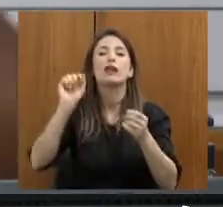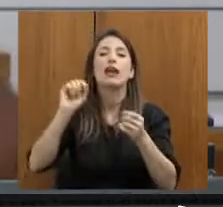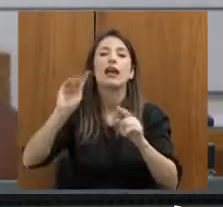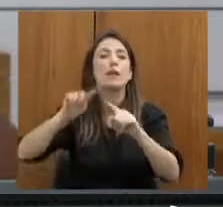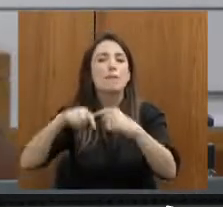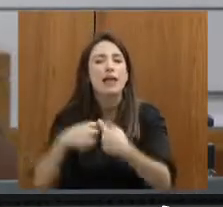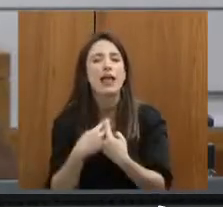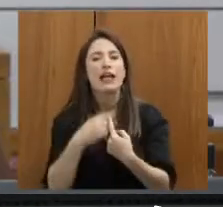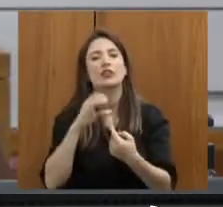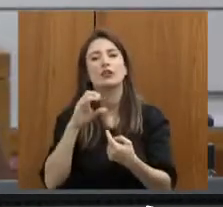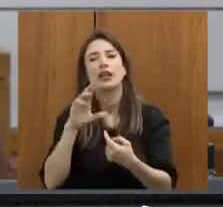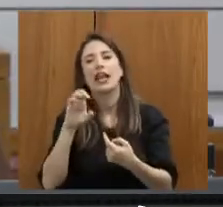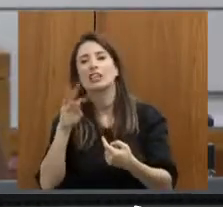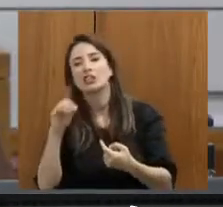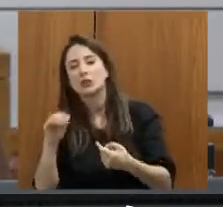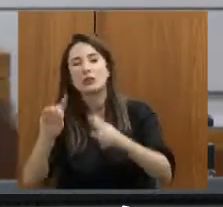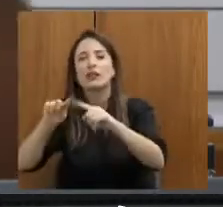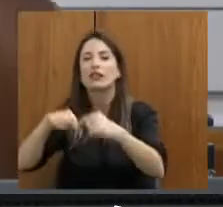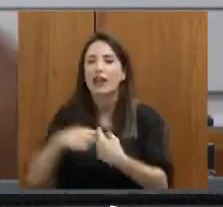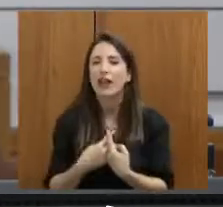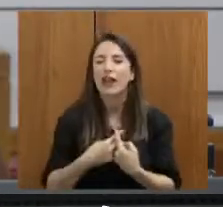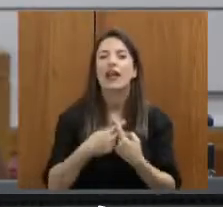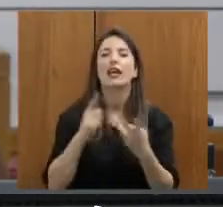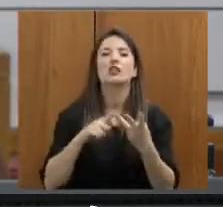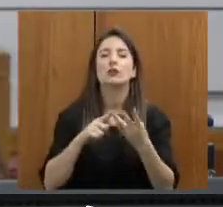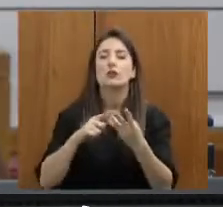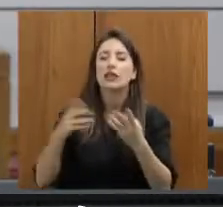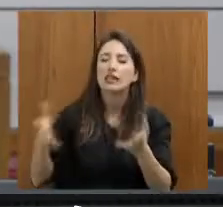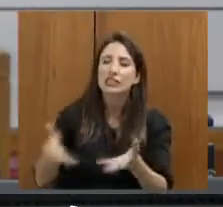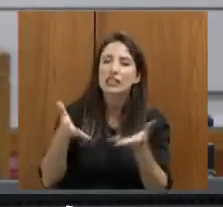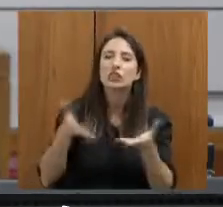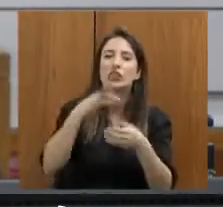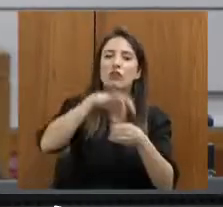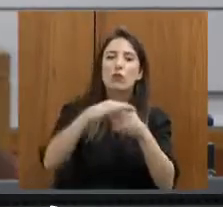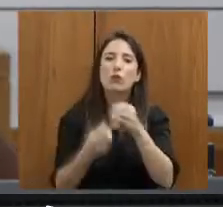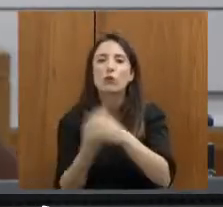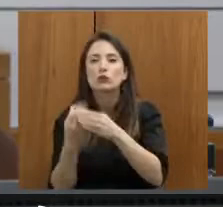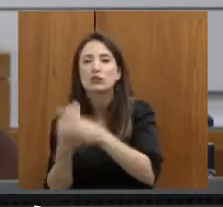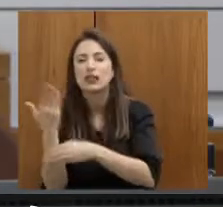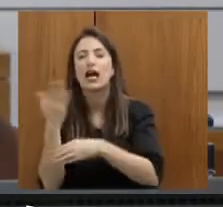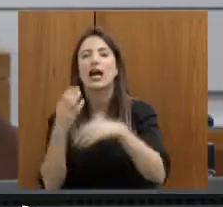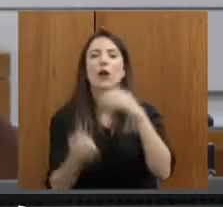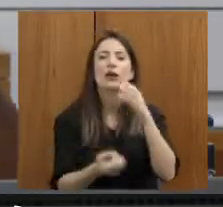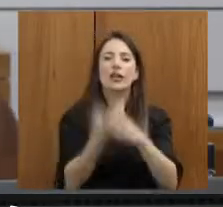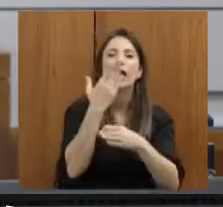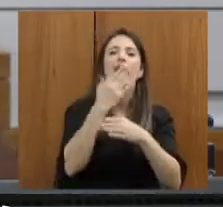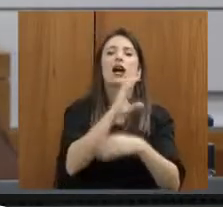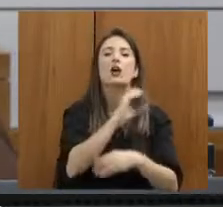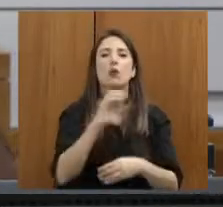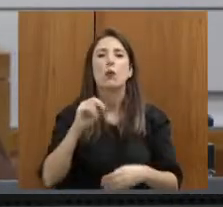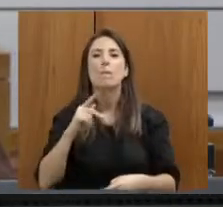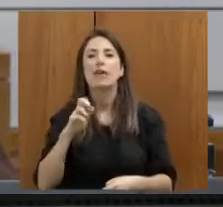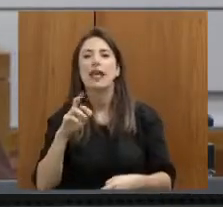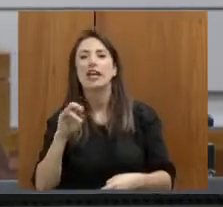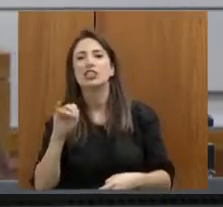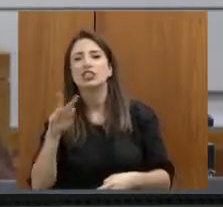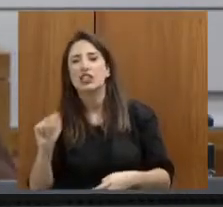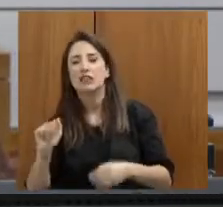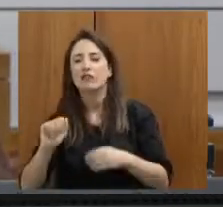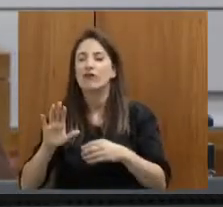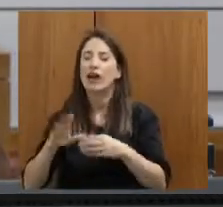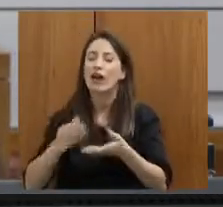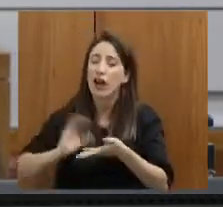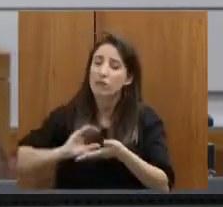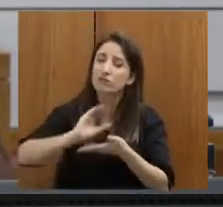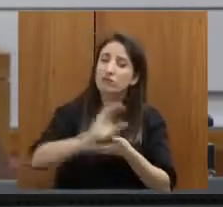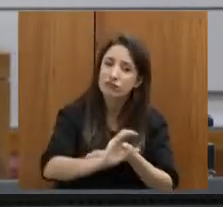é criação de redes criação de cooperativa incentivo financeiro parece cooperativas